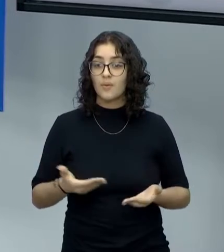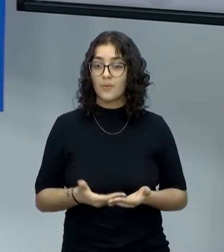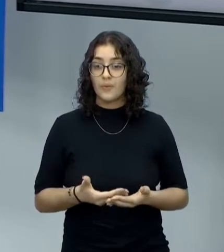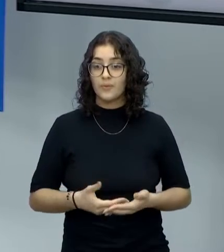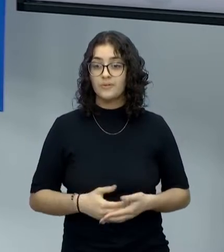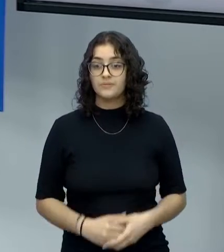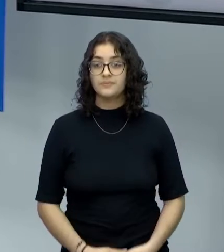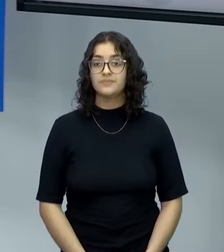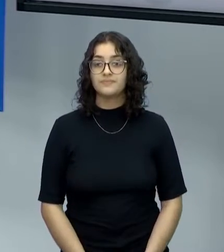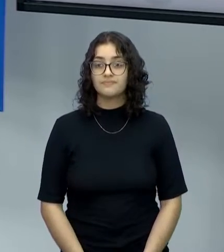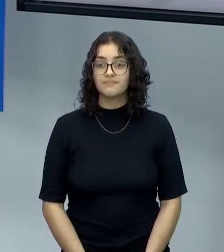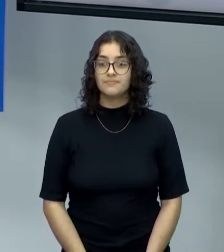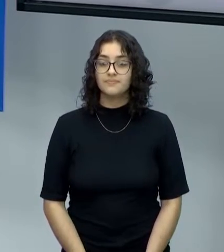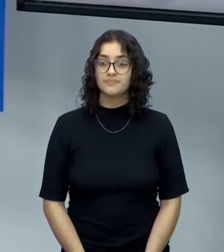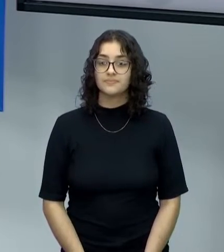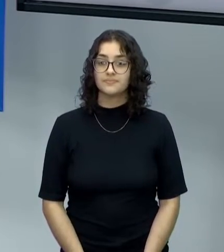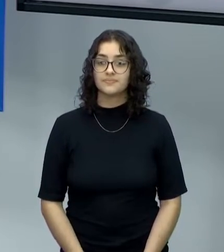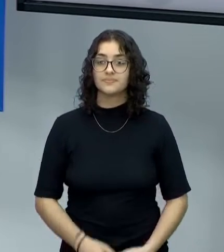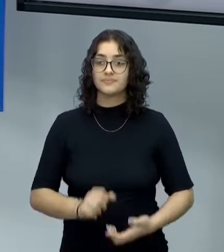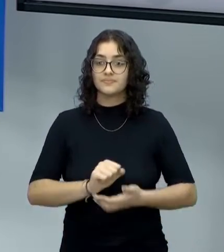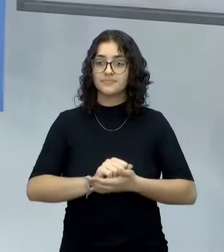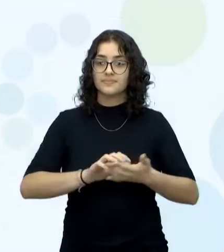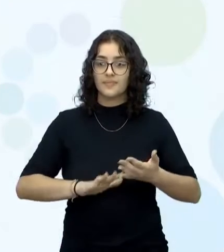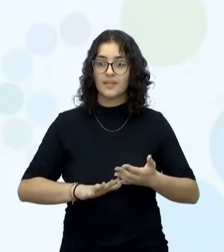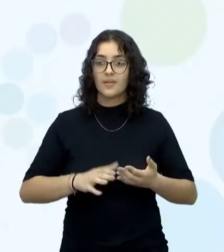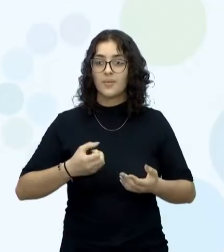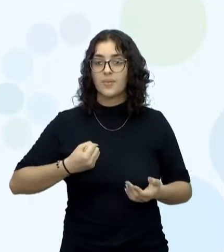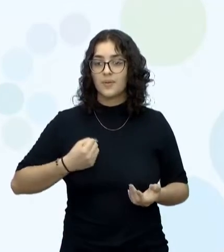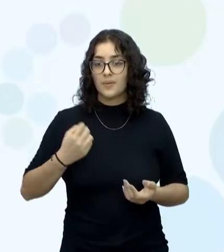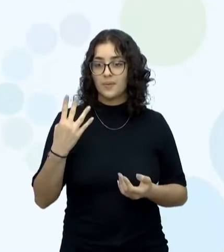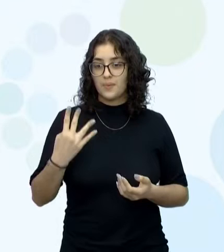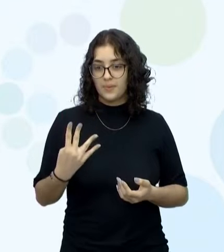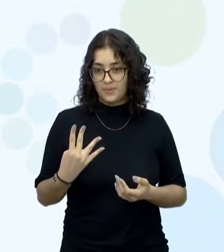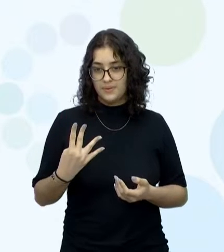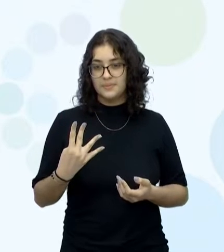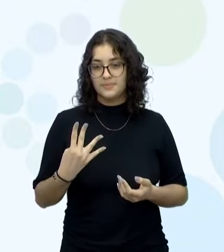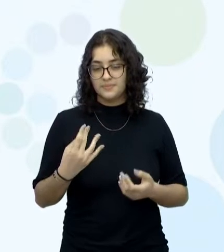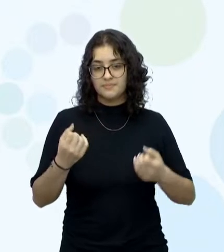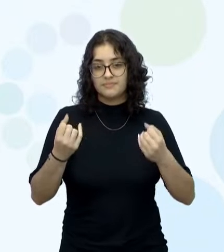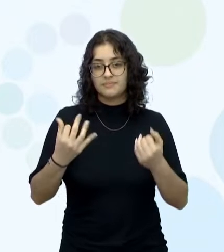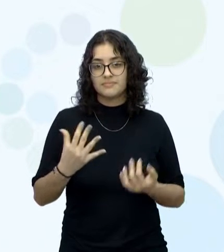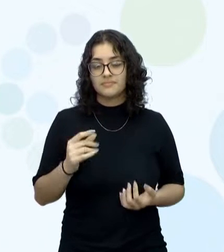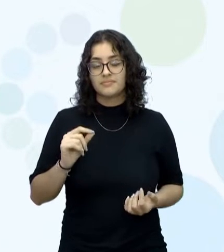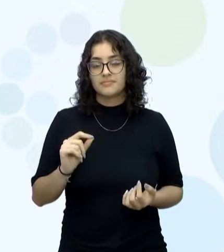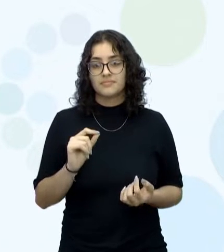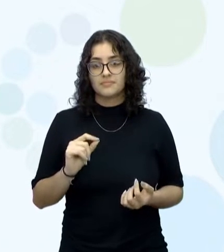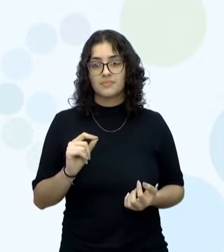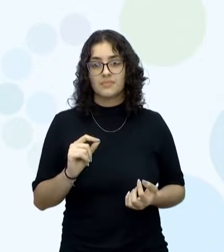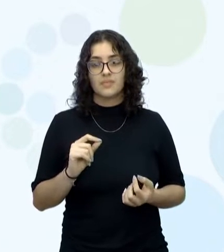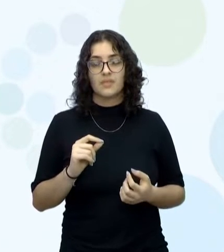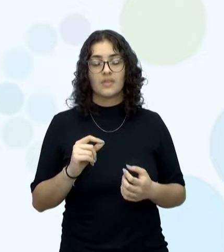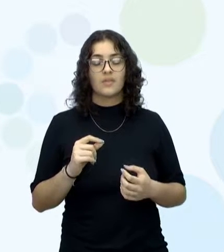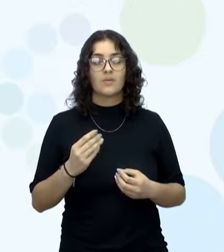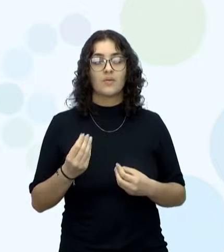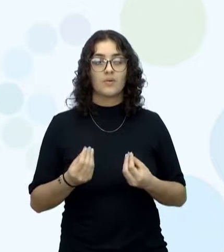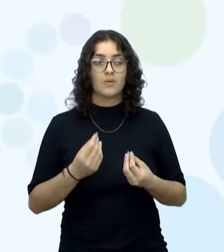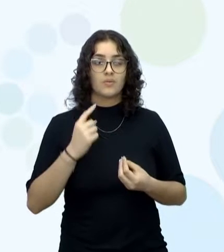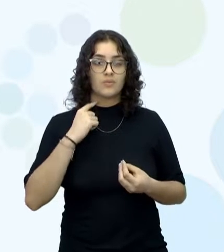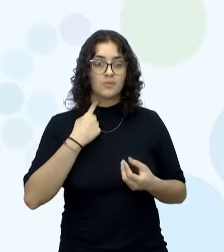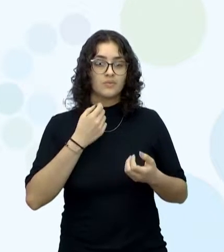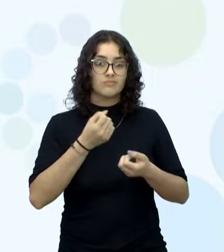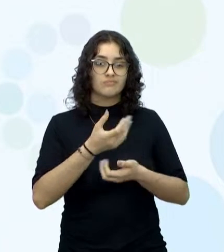aula de hoje? Estamos aí na atividade de número 4, né? Falaremos hoje sobre contaminação